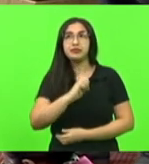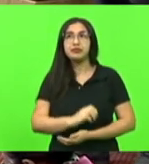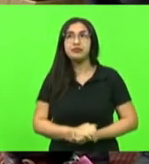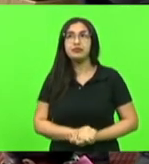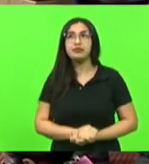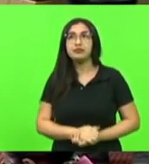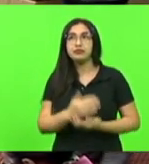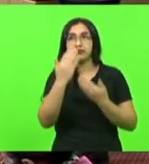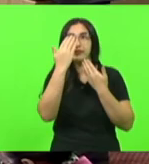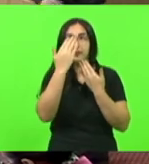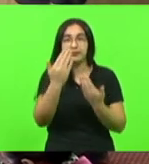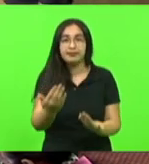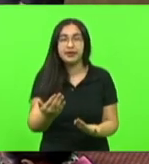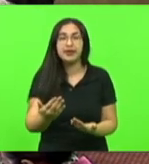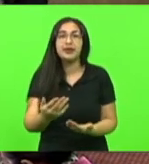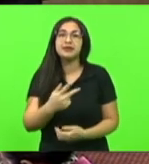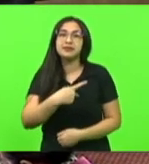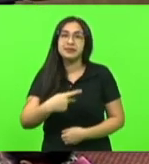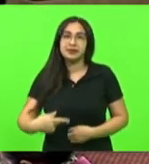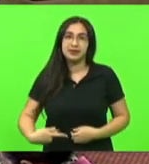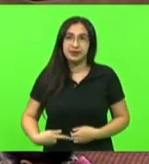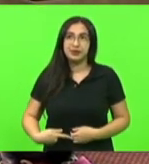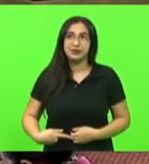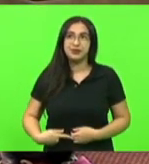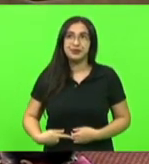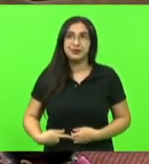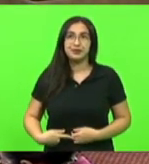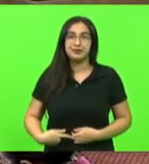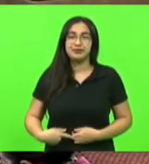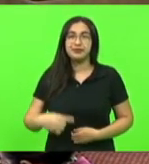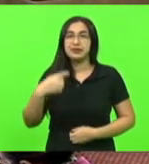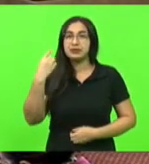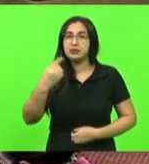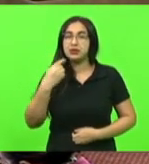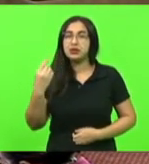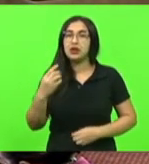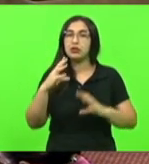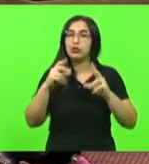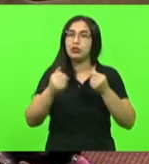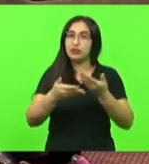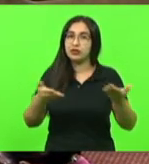obrigado, senhor presidente, senhores deputados, senhoras deputadas,